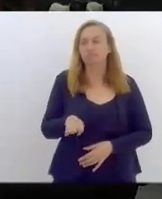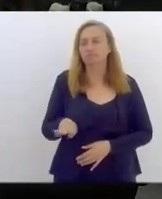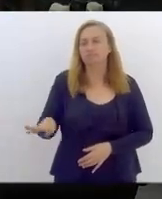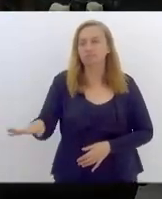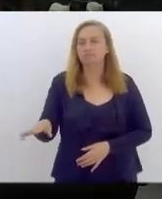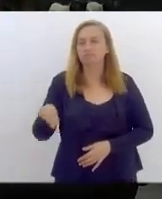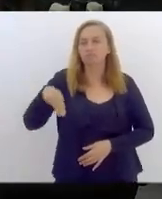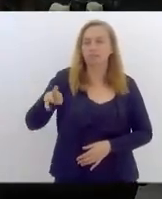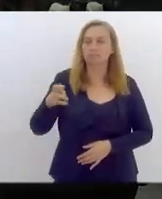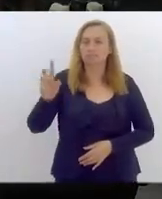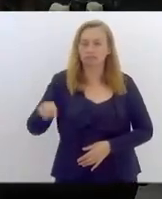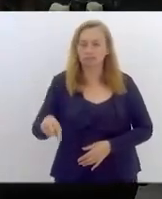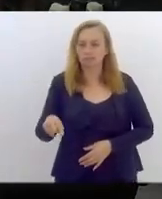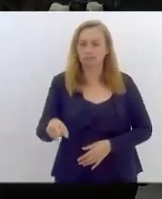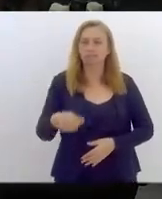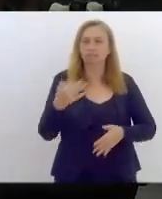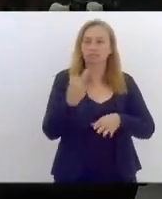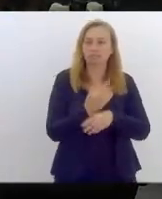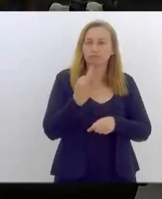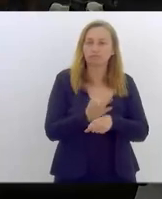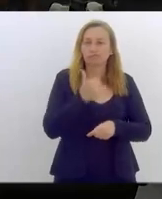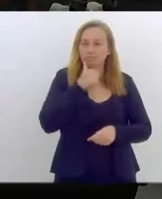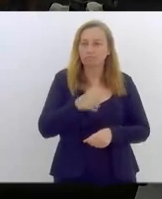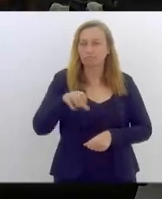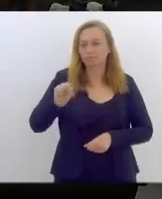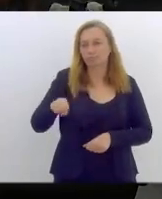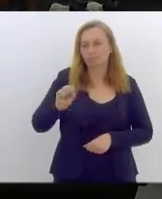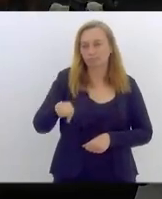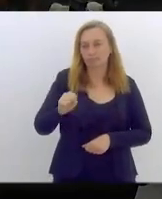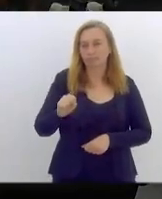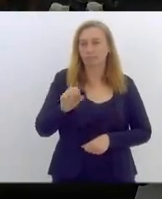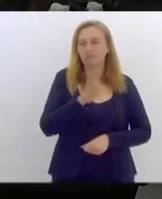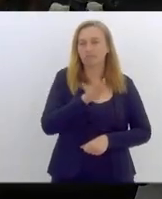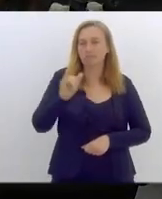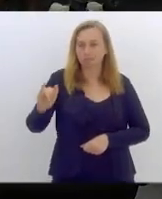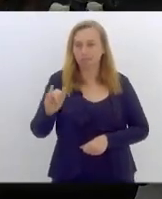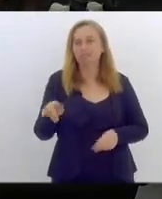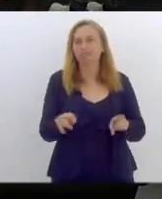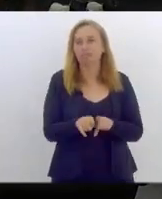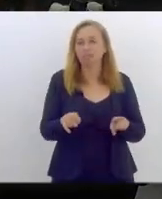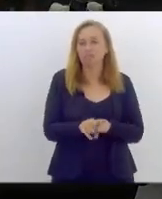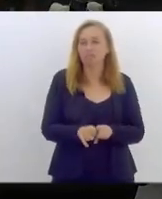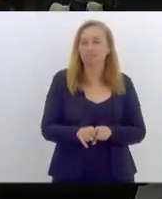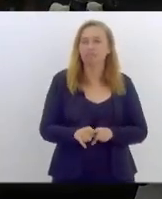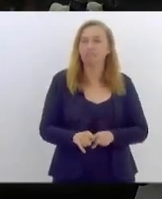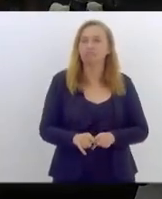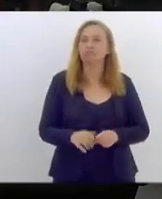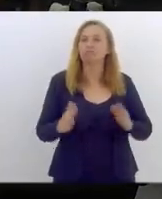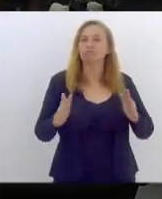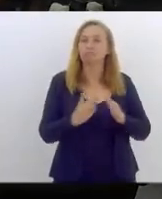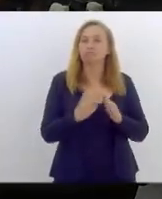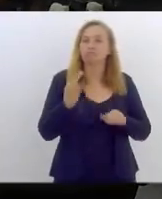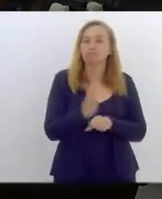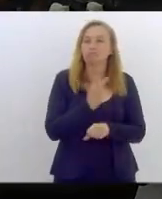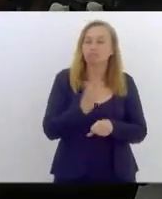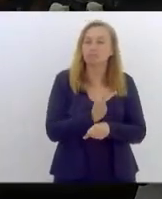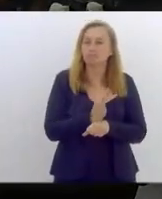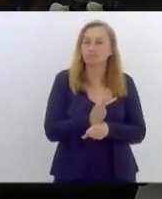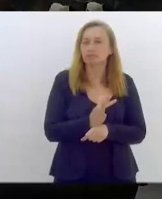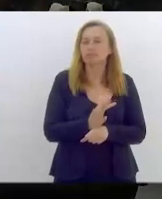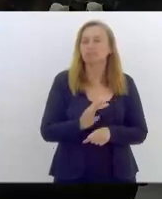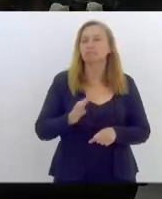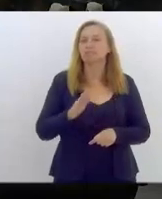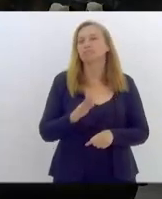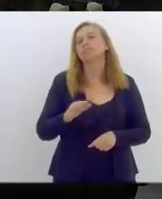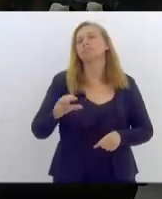a Resistência atende mulheres lésbicas e bissexuais. Atualmente, impulsiona a Casa de Resistência Lésbica da Maré,